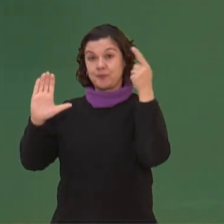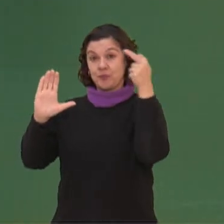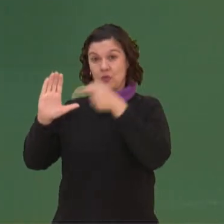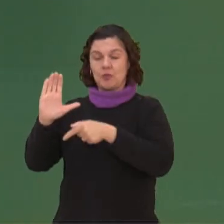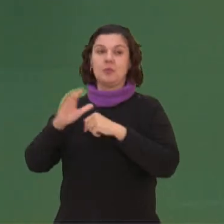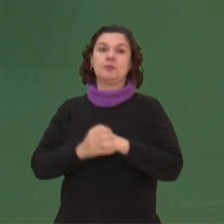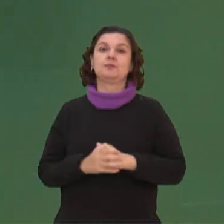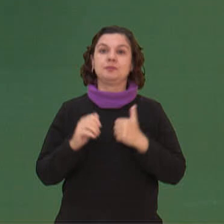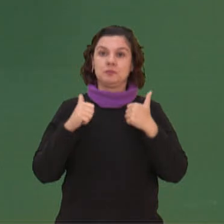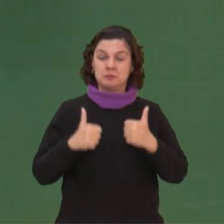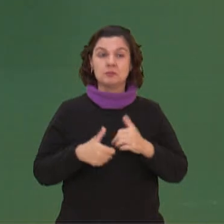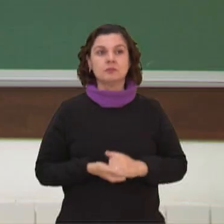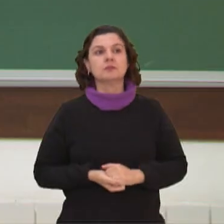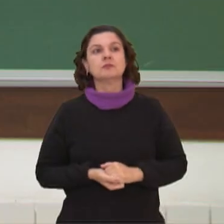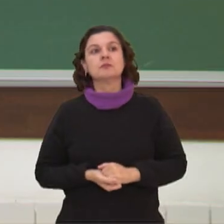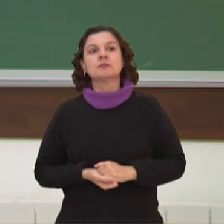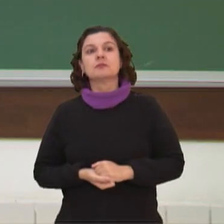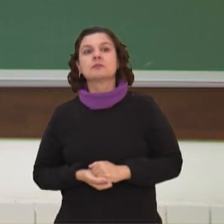Europeia.